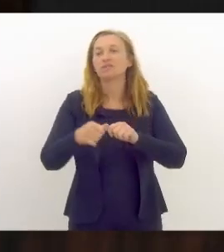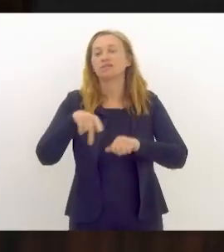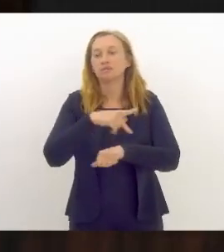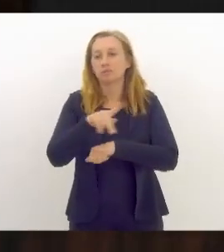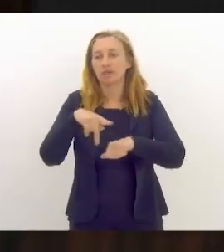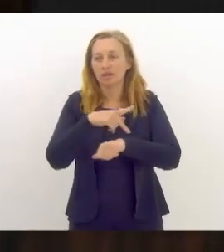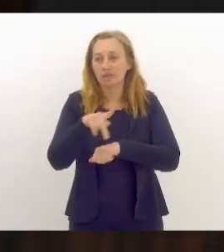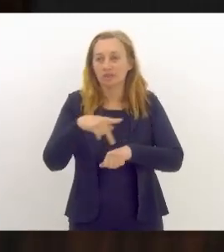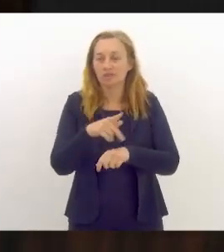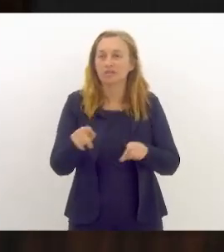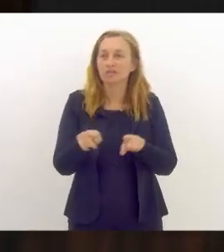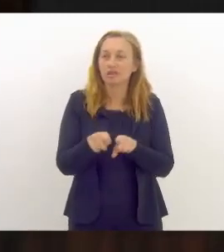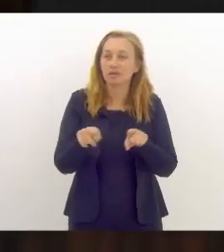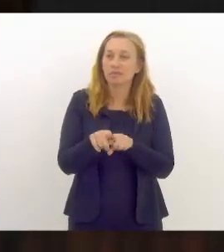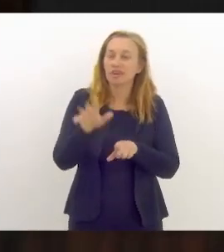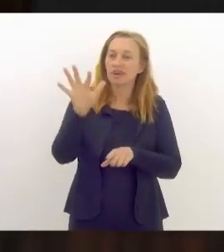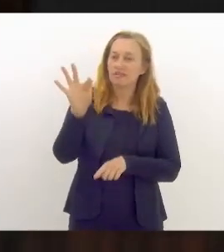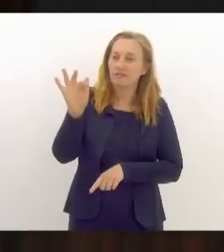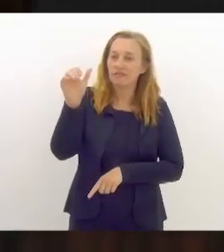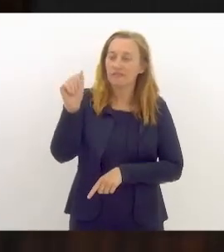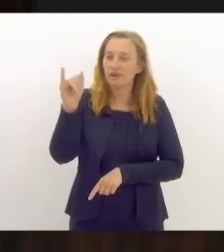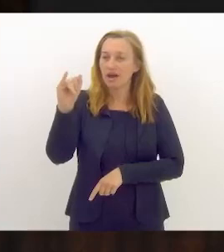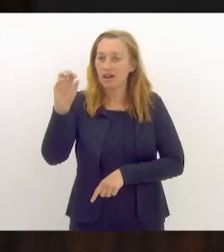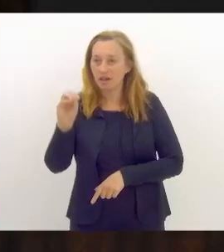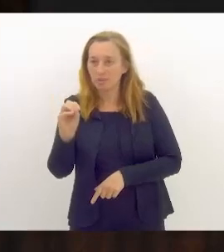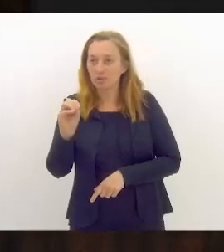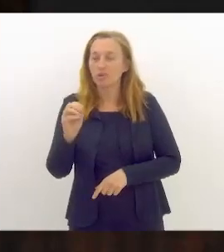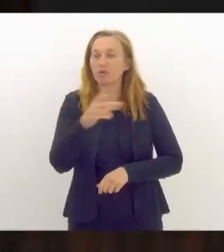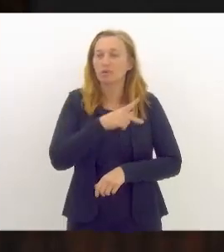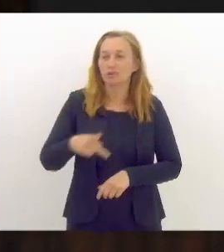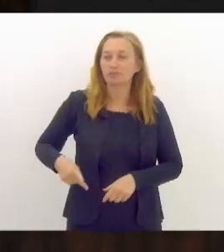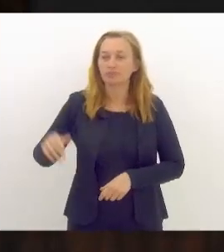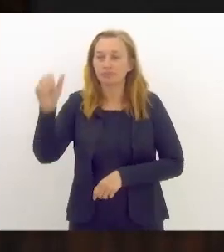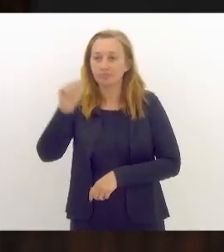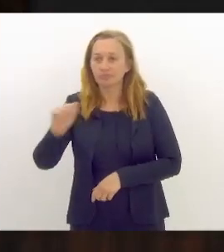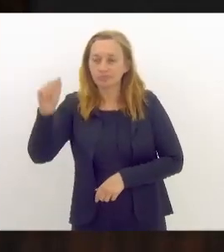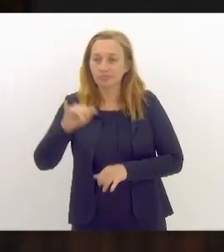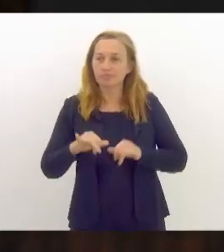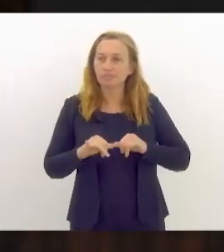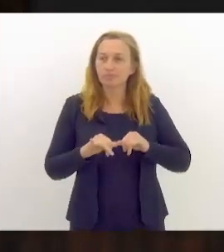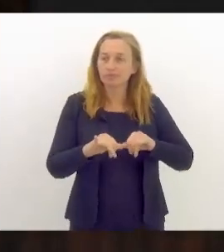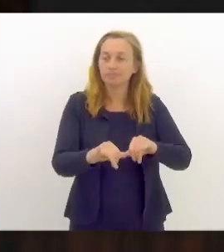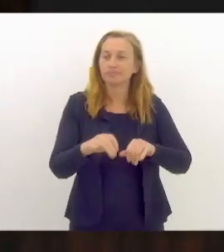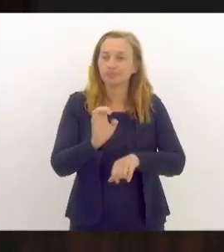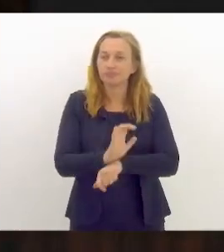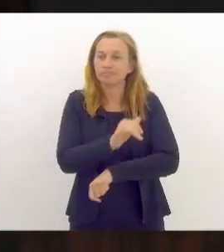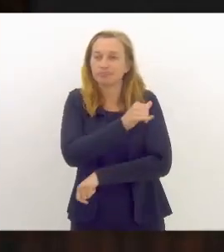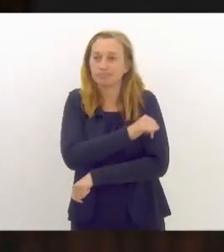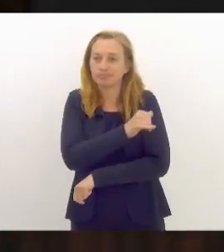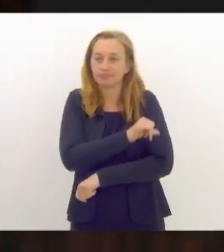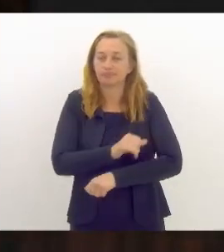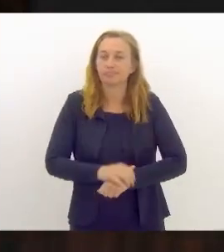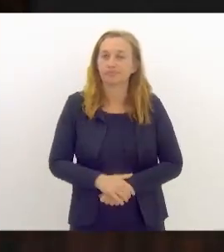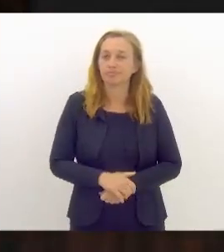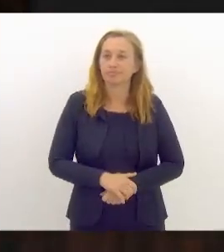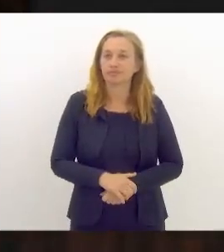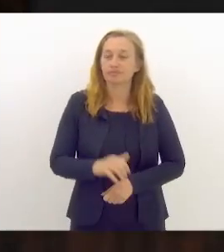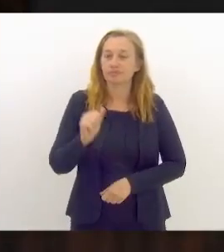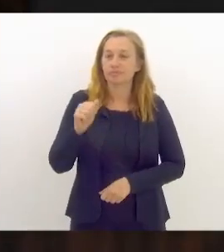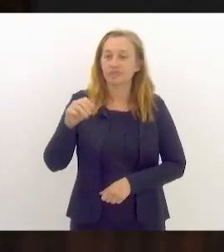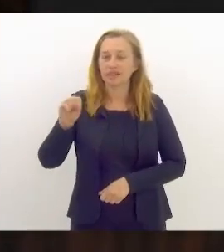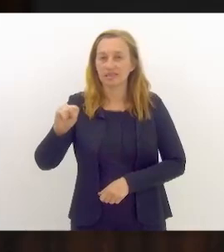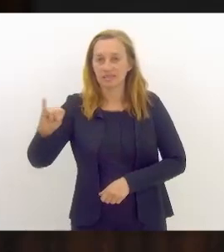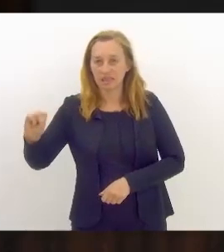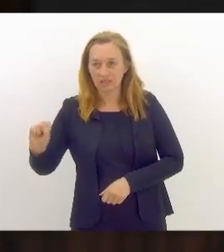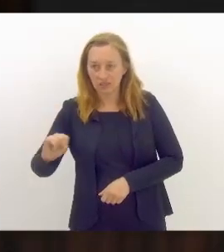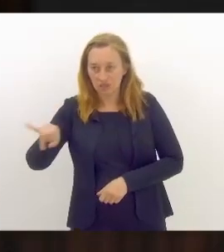e a Fábio Queiroz presidente da associação de supermercados do Estado do Rio de Janeiro a Sérgio